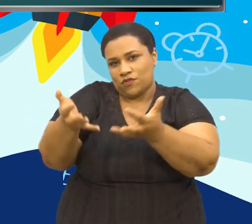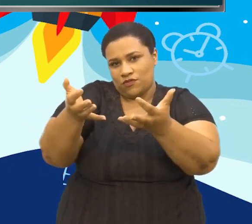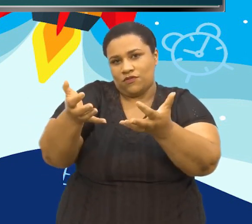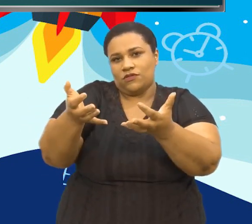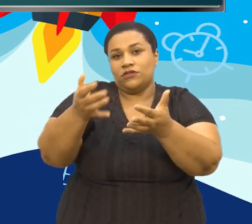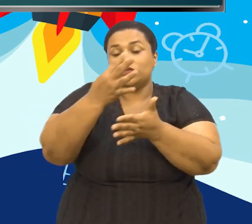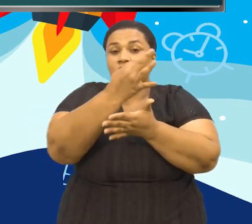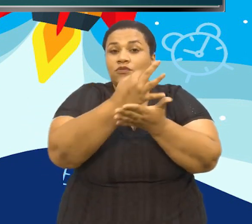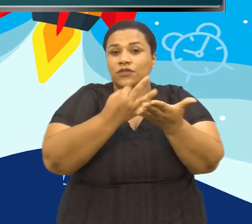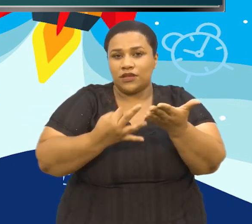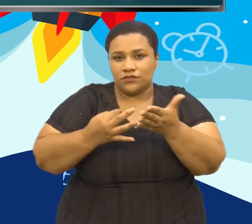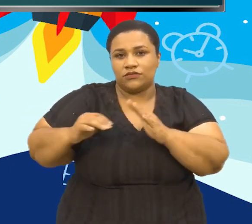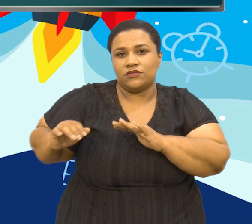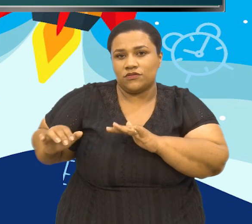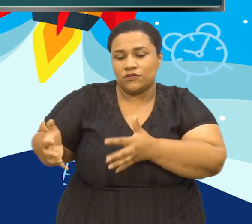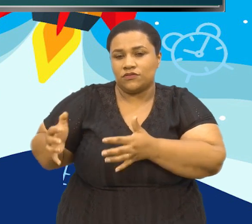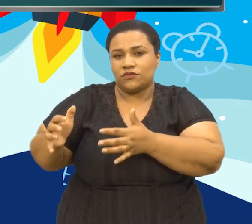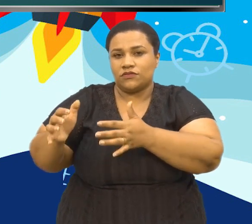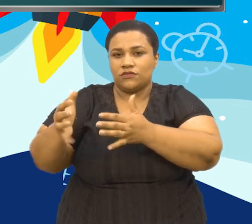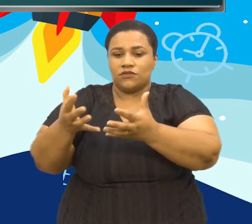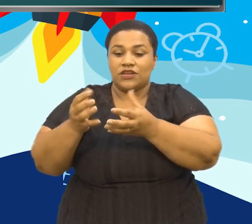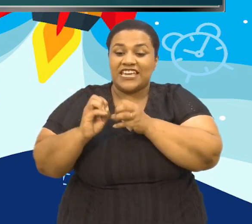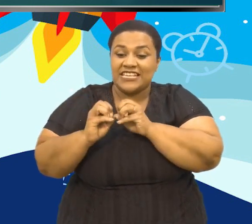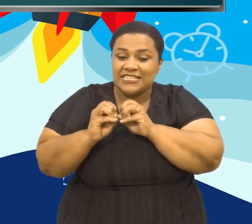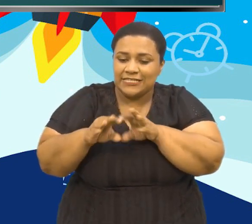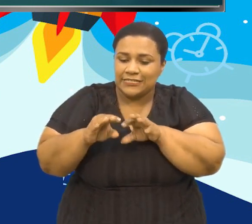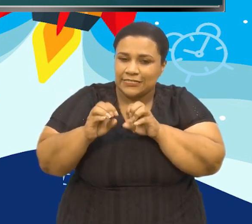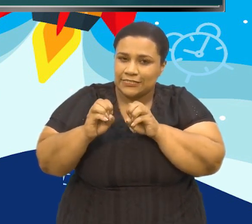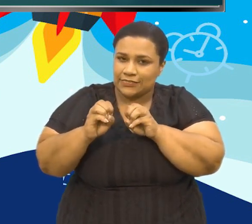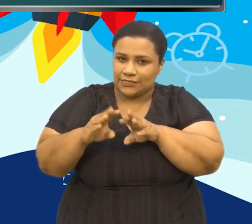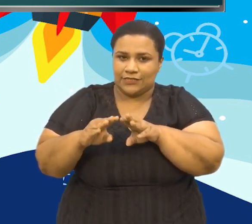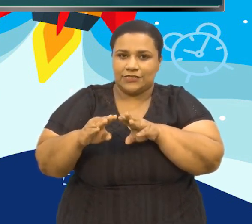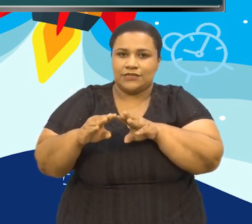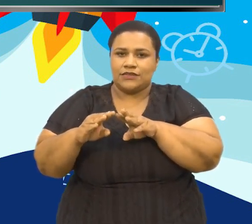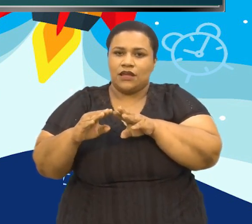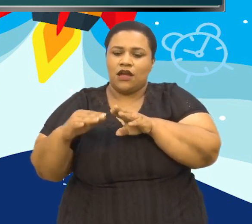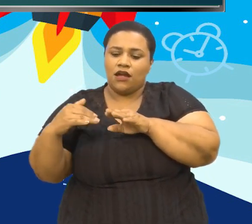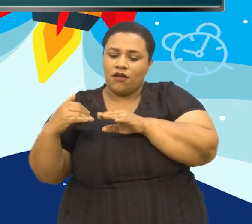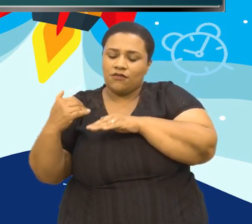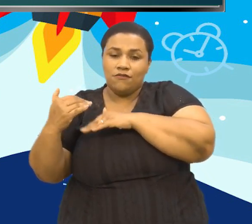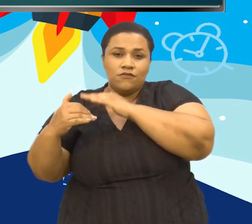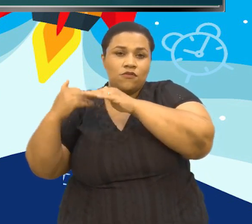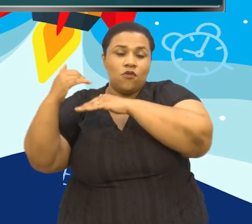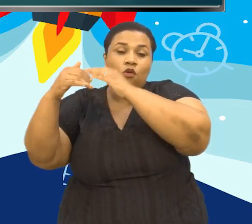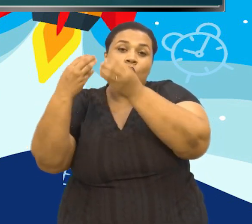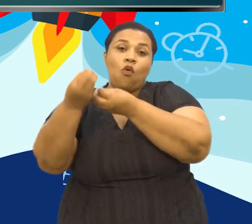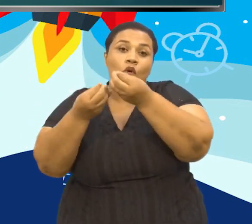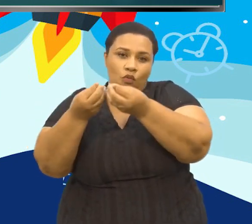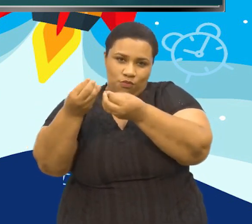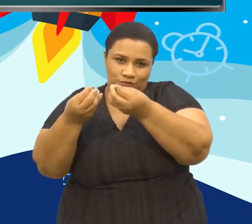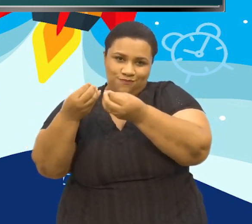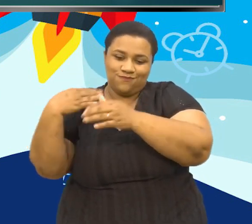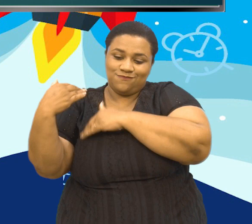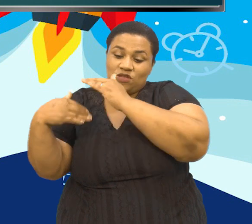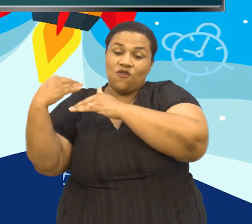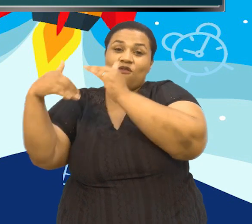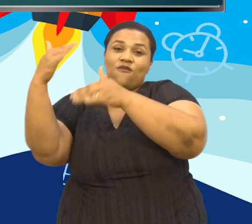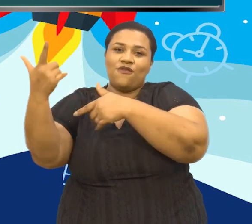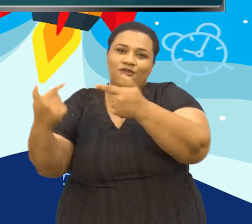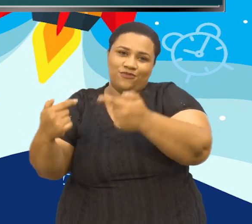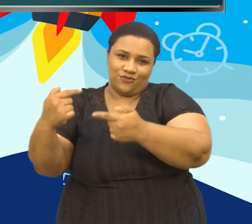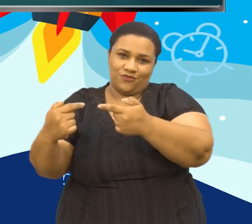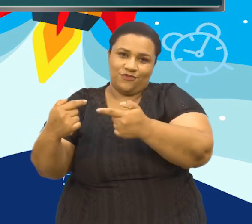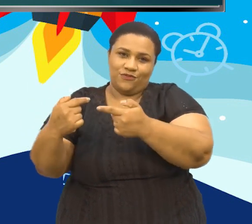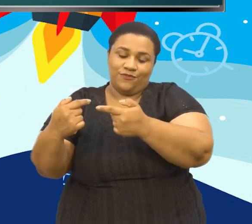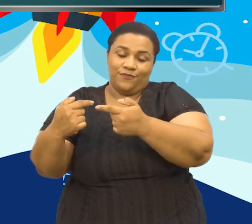são textos que trazem o passo a passo de como realizar o jogo. Se a gente